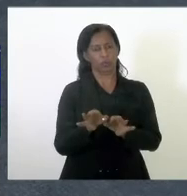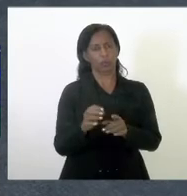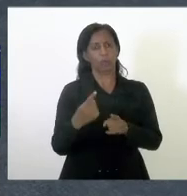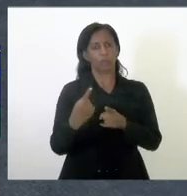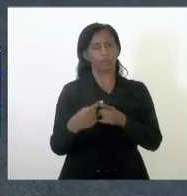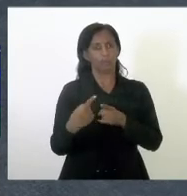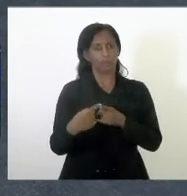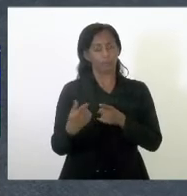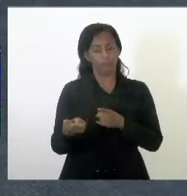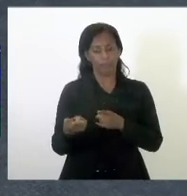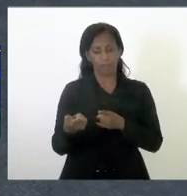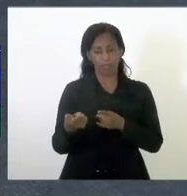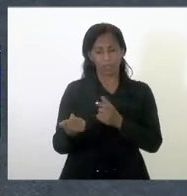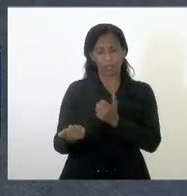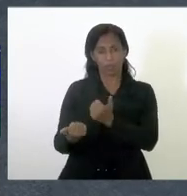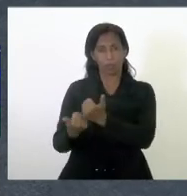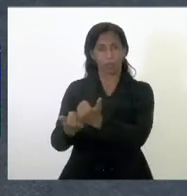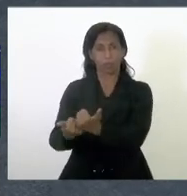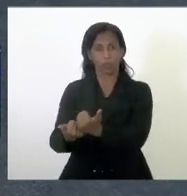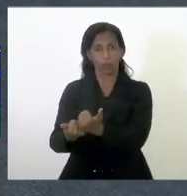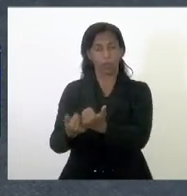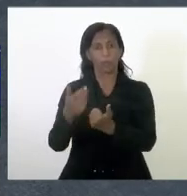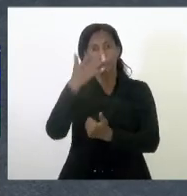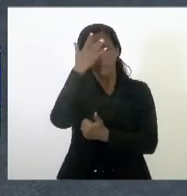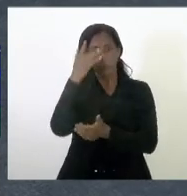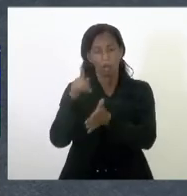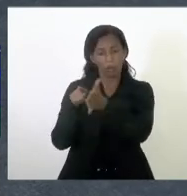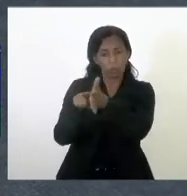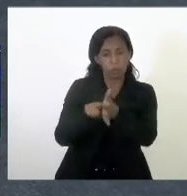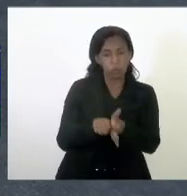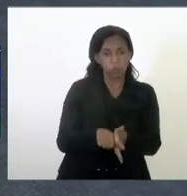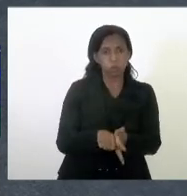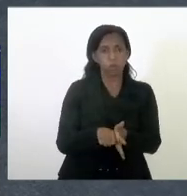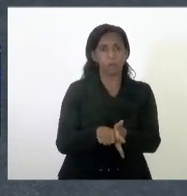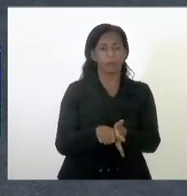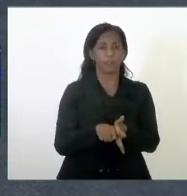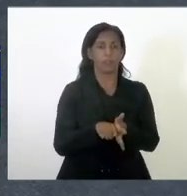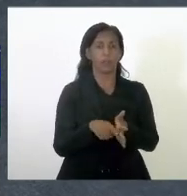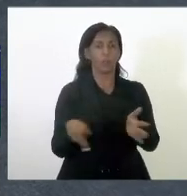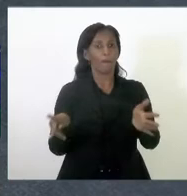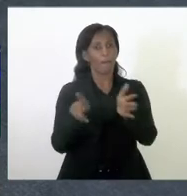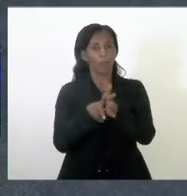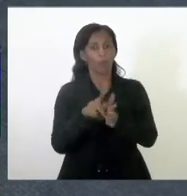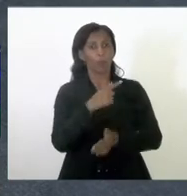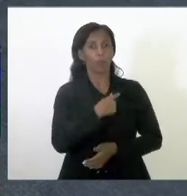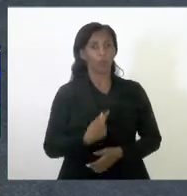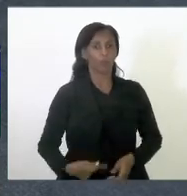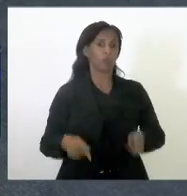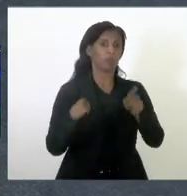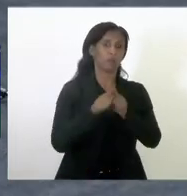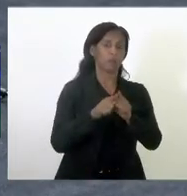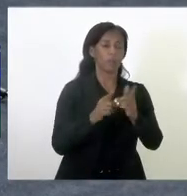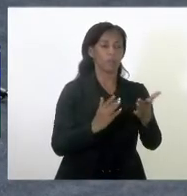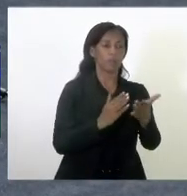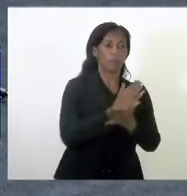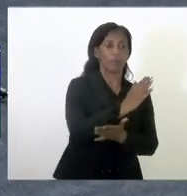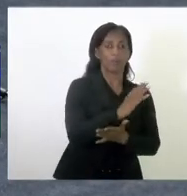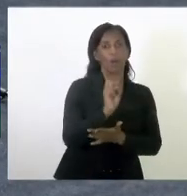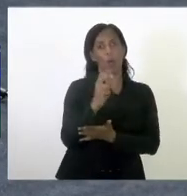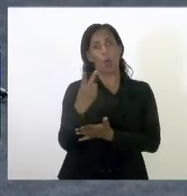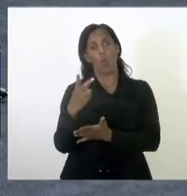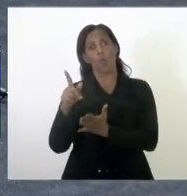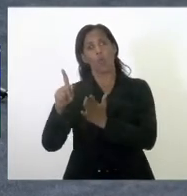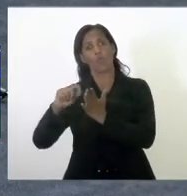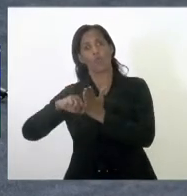subsídio para que os legisladores examinem a matéria. Né? Da mesma maneira, o próprio governo possa aprovar ou vetar, o cálculo é